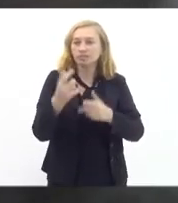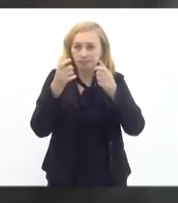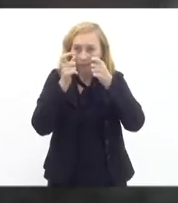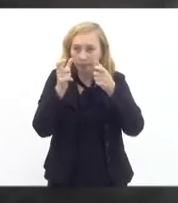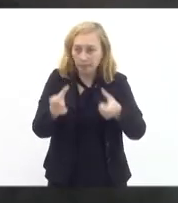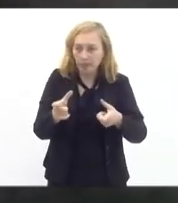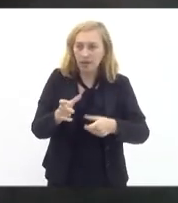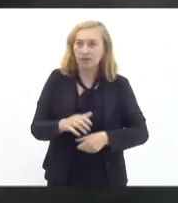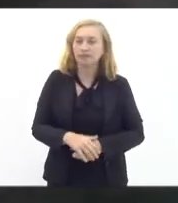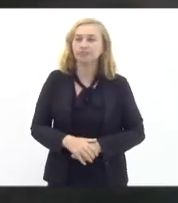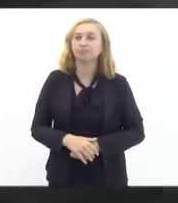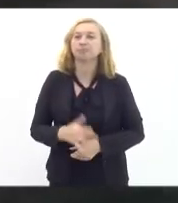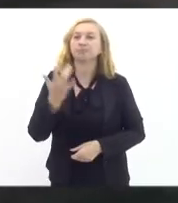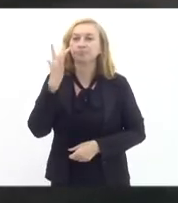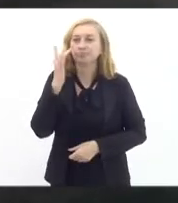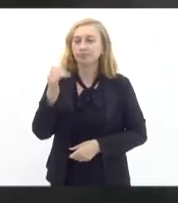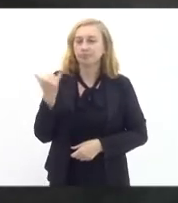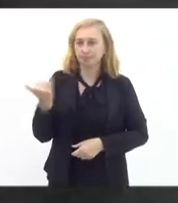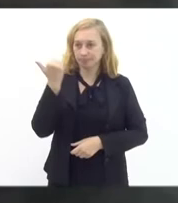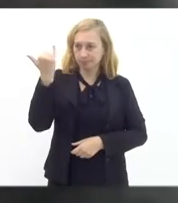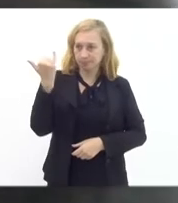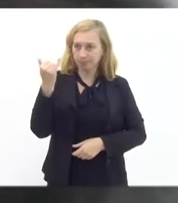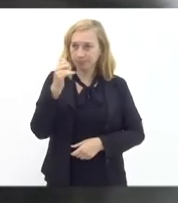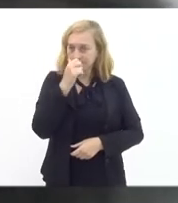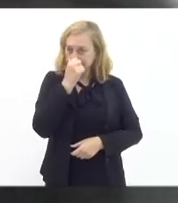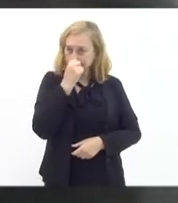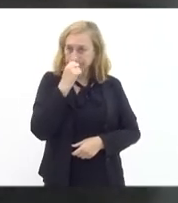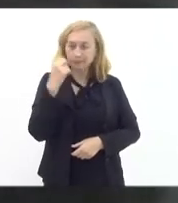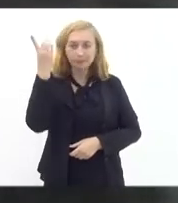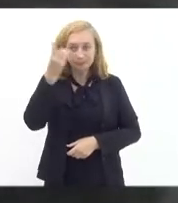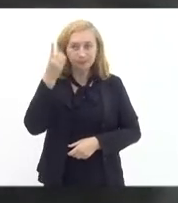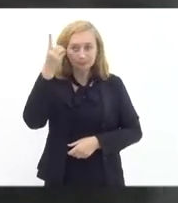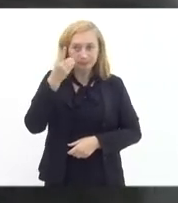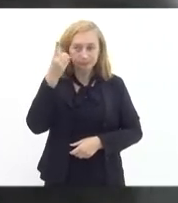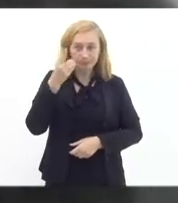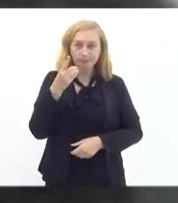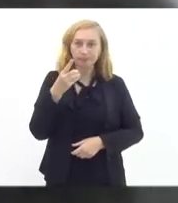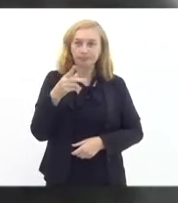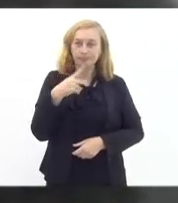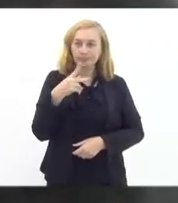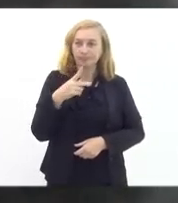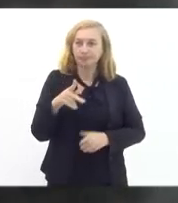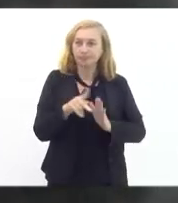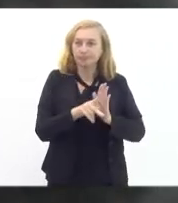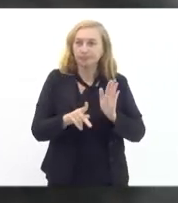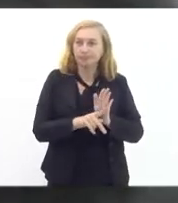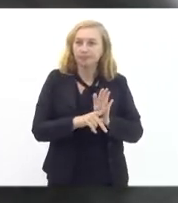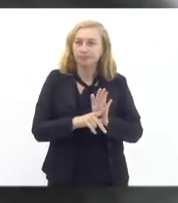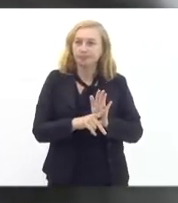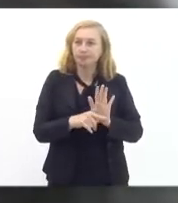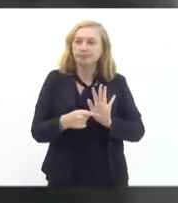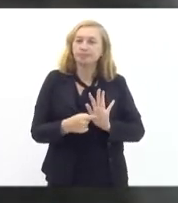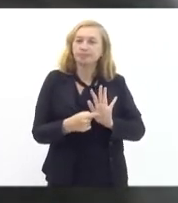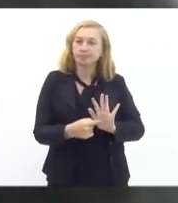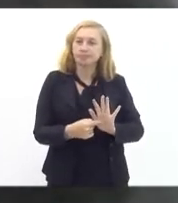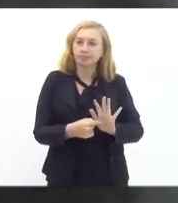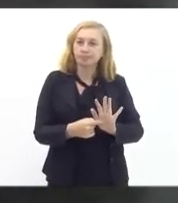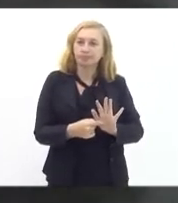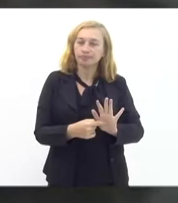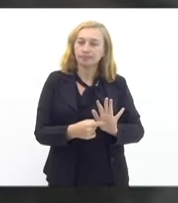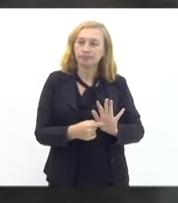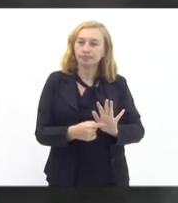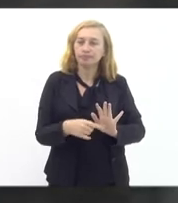que eu acho muito importante o deputado apadrinhar o projeto de identificação animal. A gente no Rio tem o